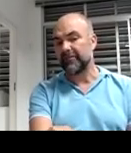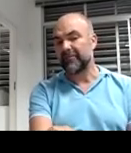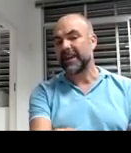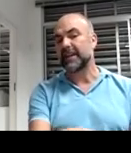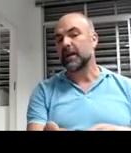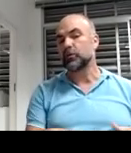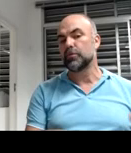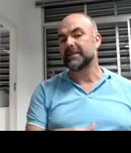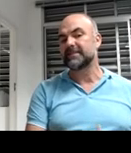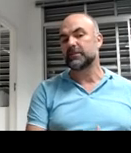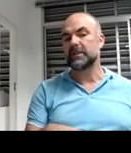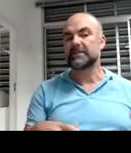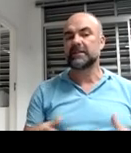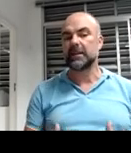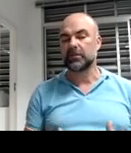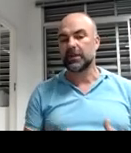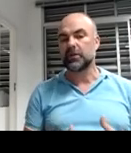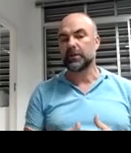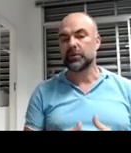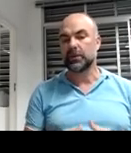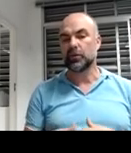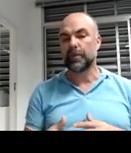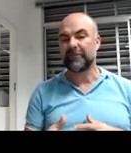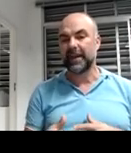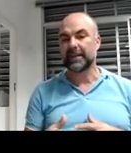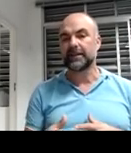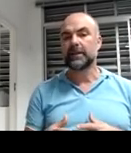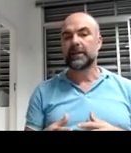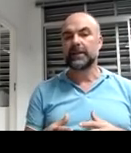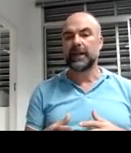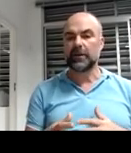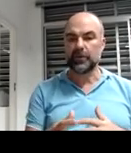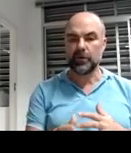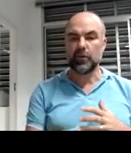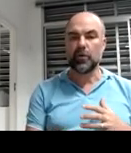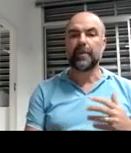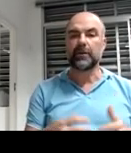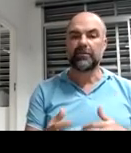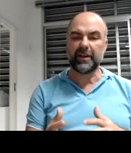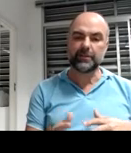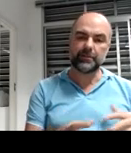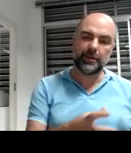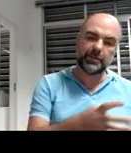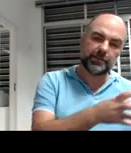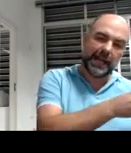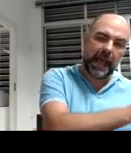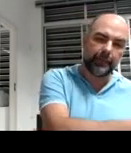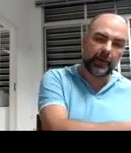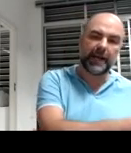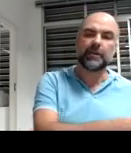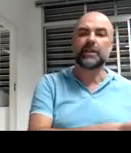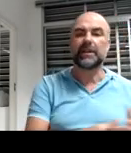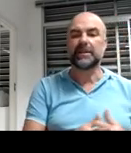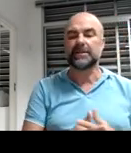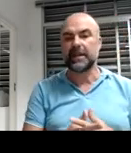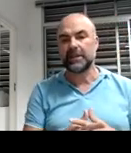WEG. A WEG Automação nasce dentro da incubadora, do grupo WEG. Né? Como o Open Innovation, nós, na época,